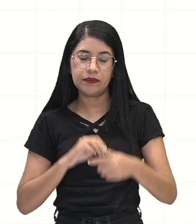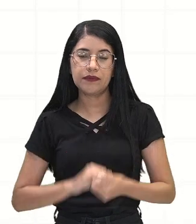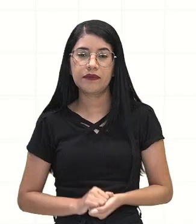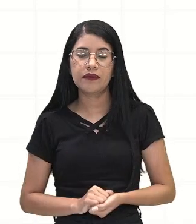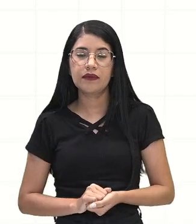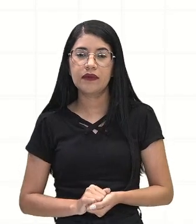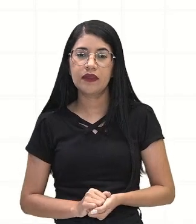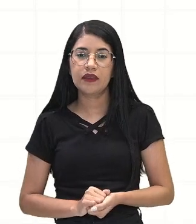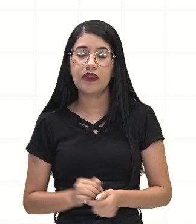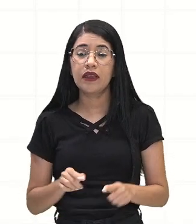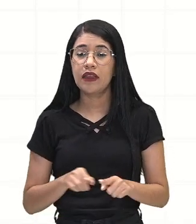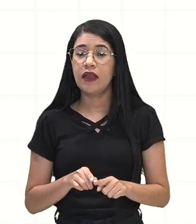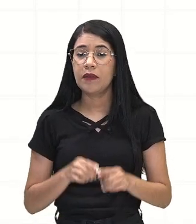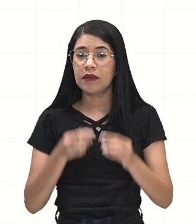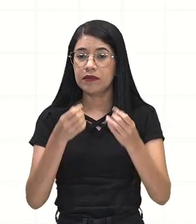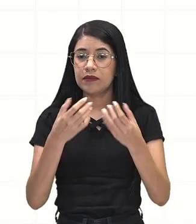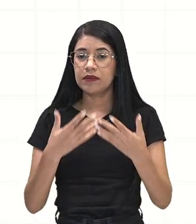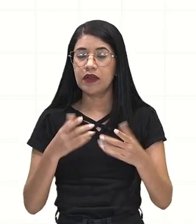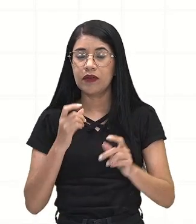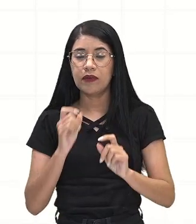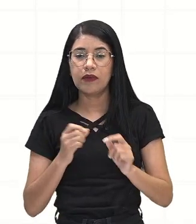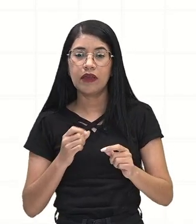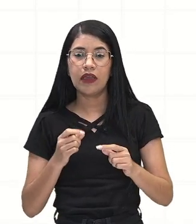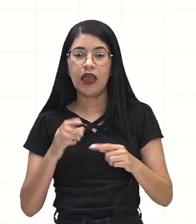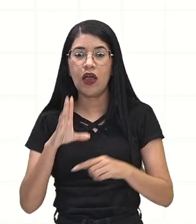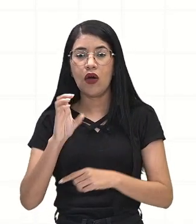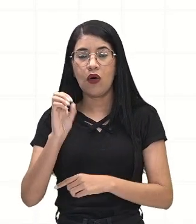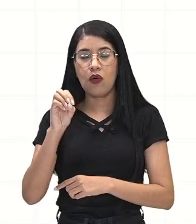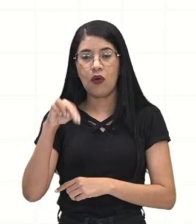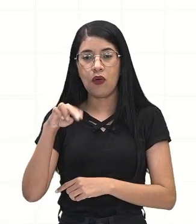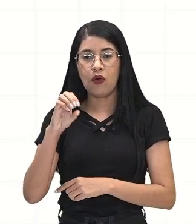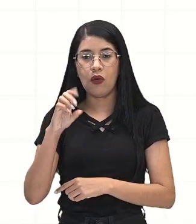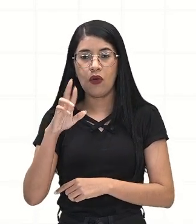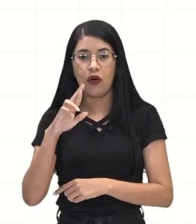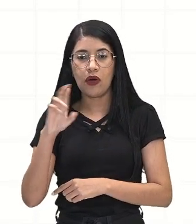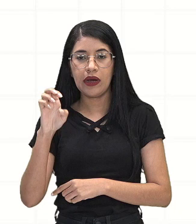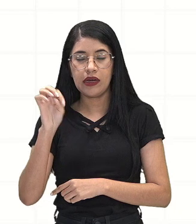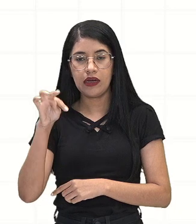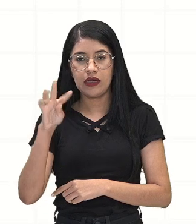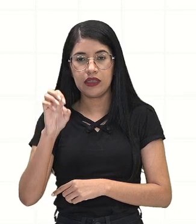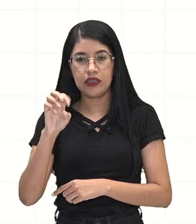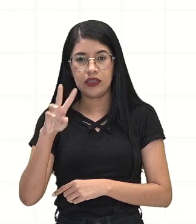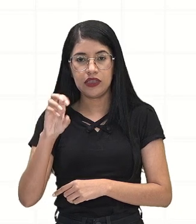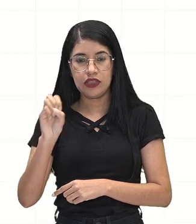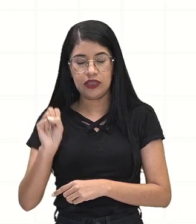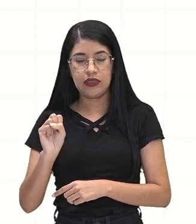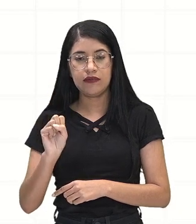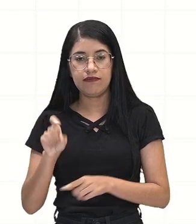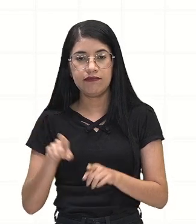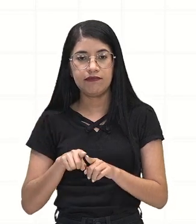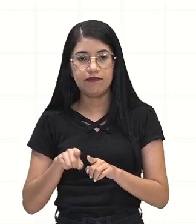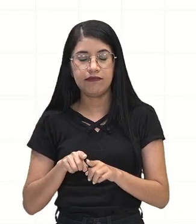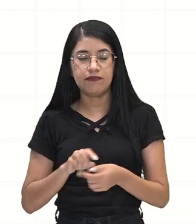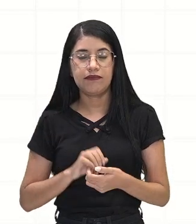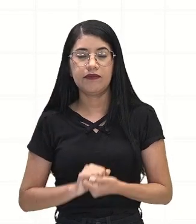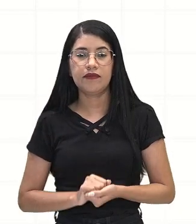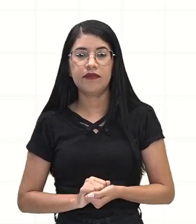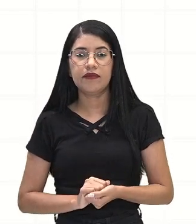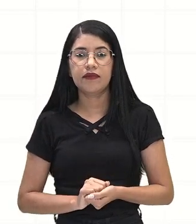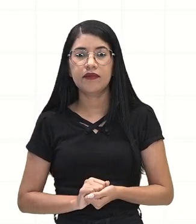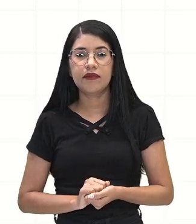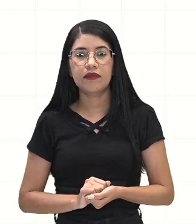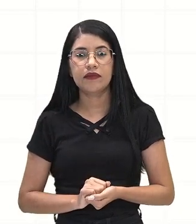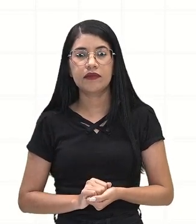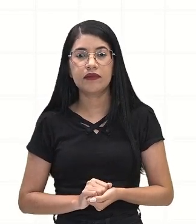também posso dizer que elas são retas concorrentes, tá? Mas aí a gente vai usar esse termo reta